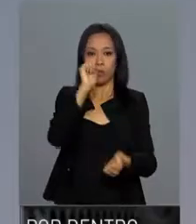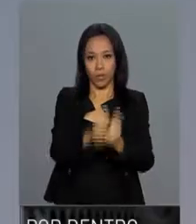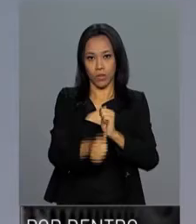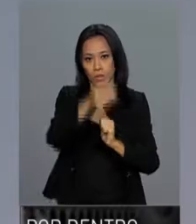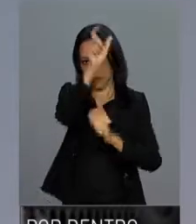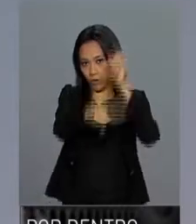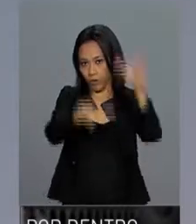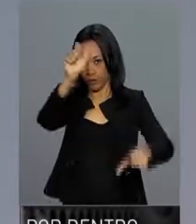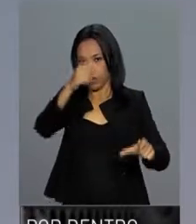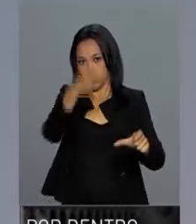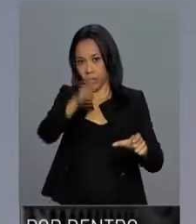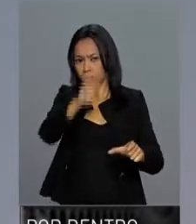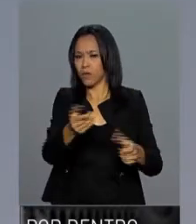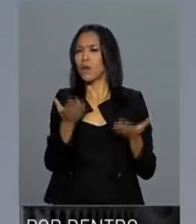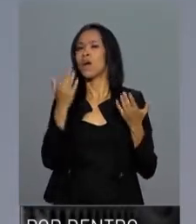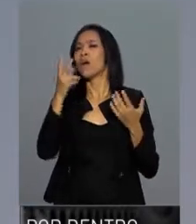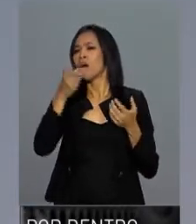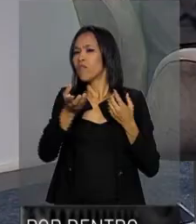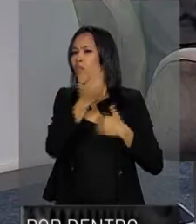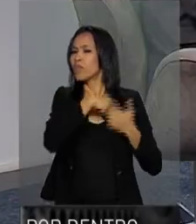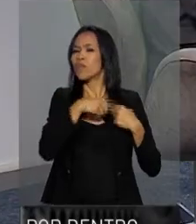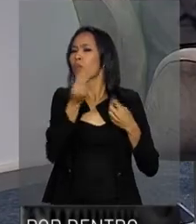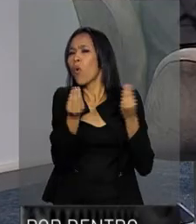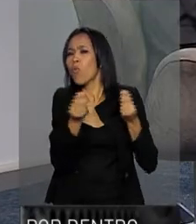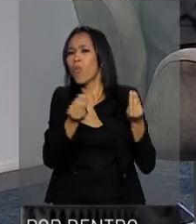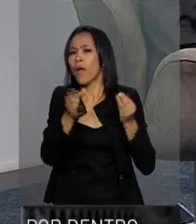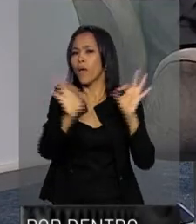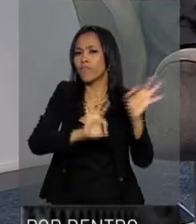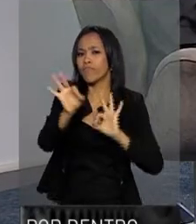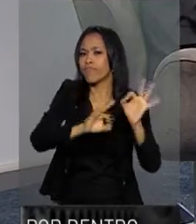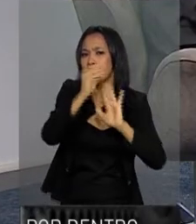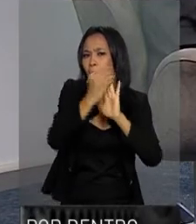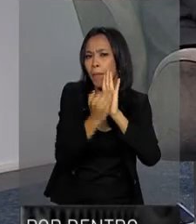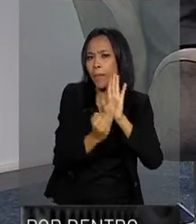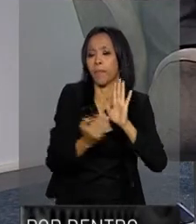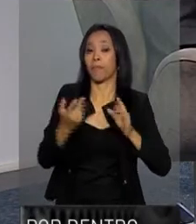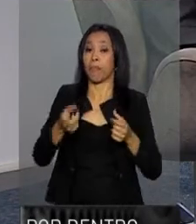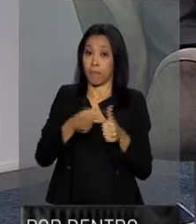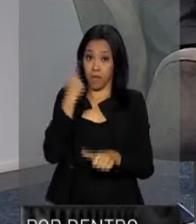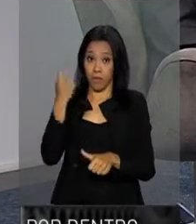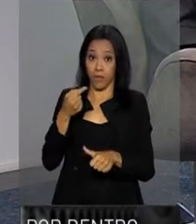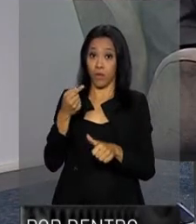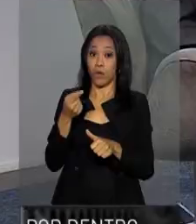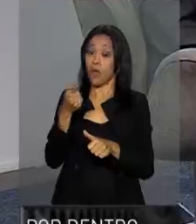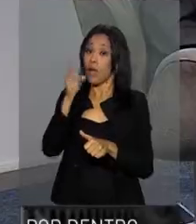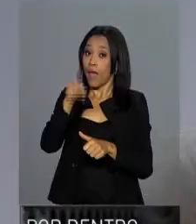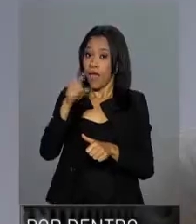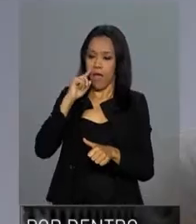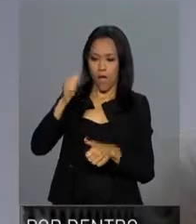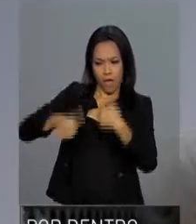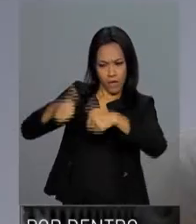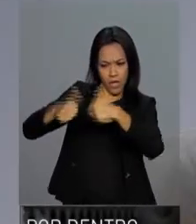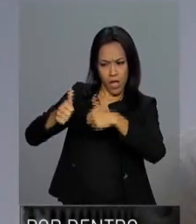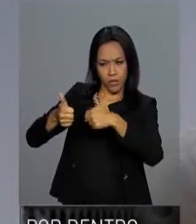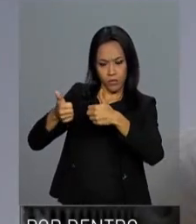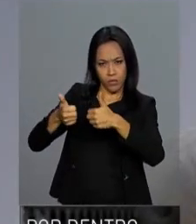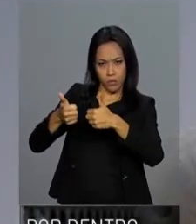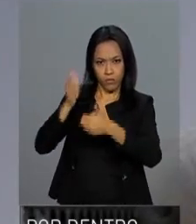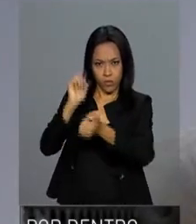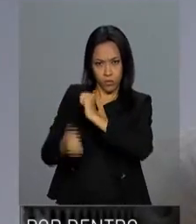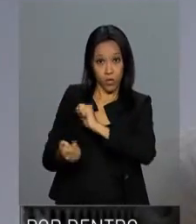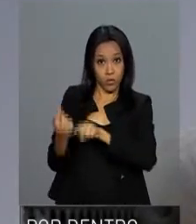lembrar um pouquinho como é que o programa funciona os atletas brasileiros são analisados pelo índice do ano anterior e